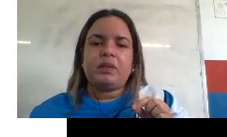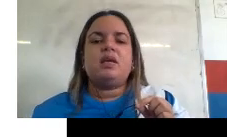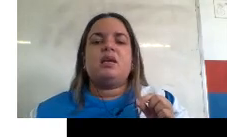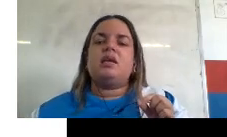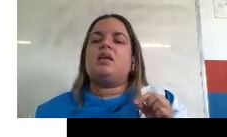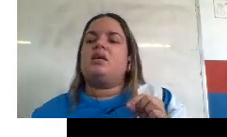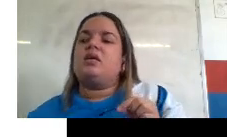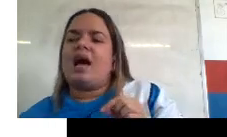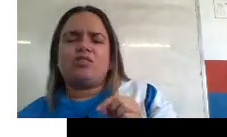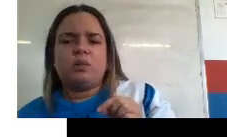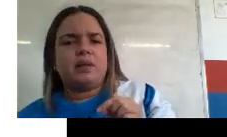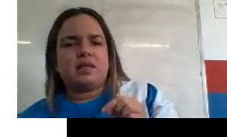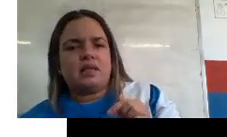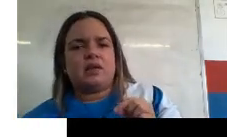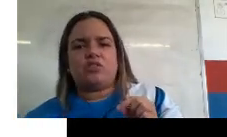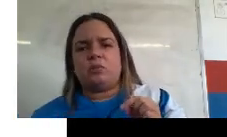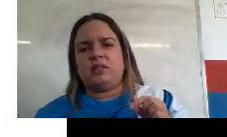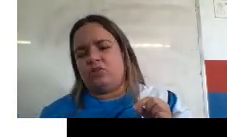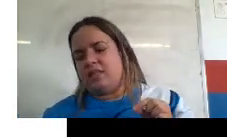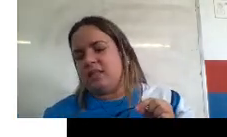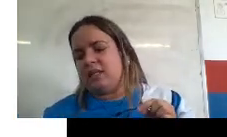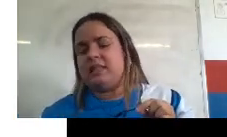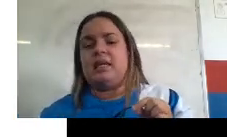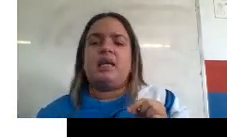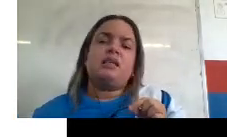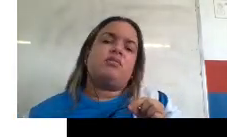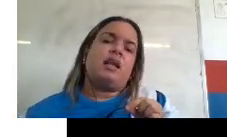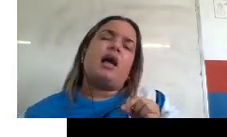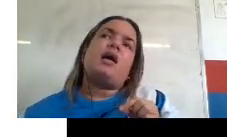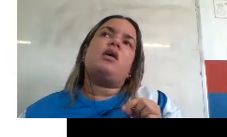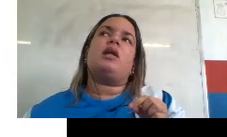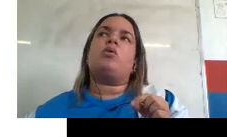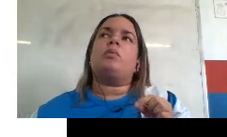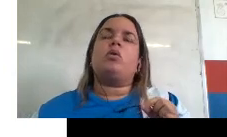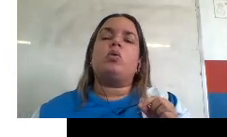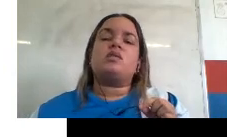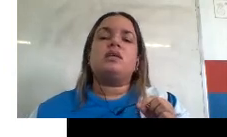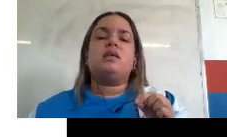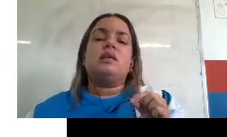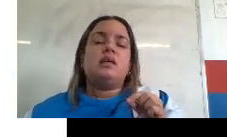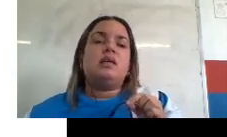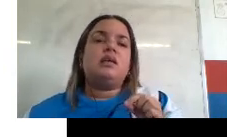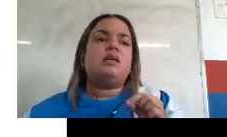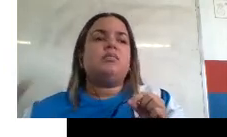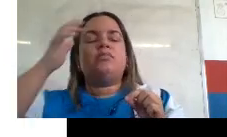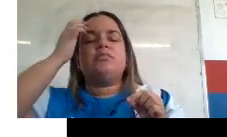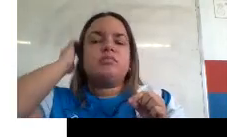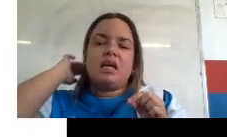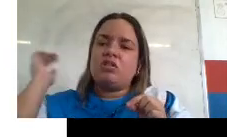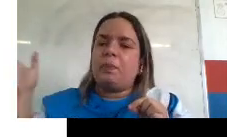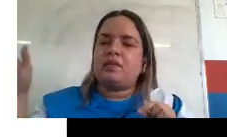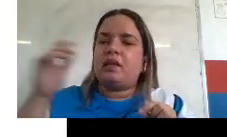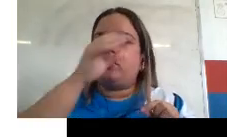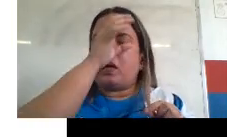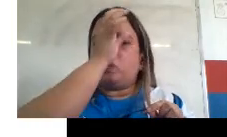internet. E a gente pensa que não, a gente muitas vezes entra na internet e vai lá olhar alguma coisa. E